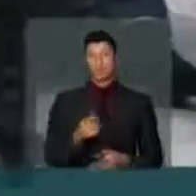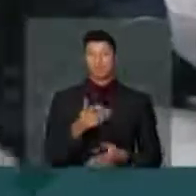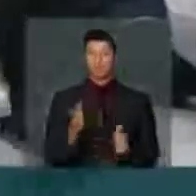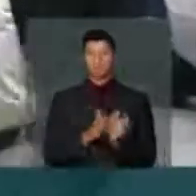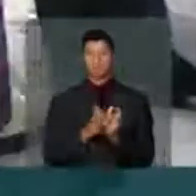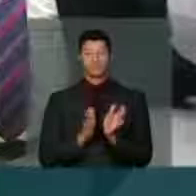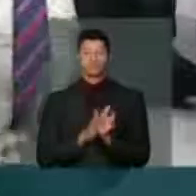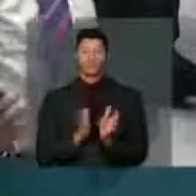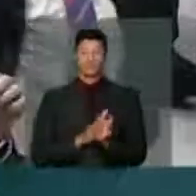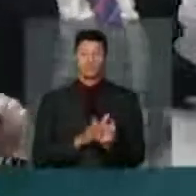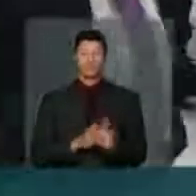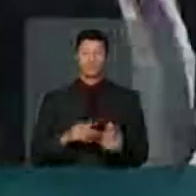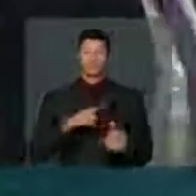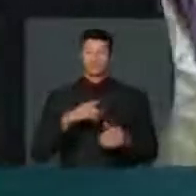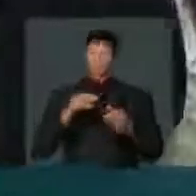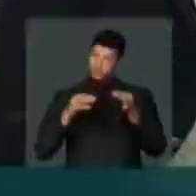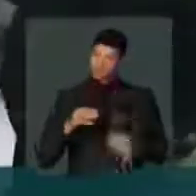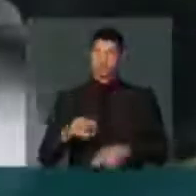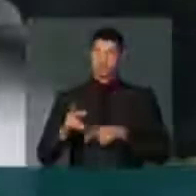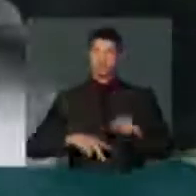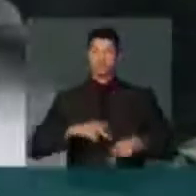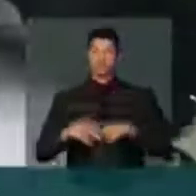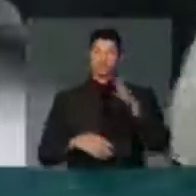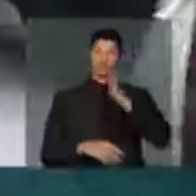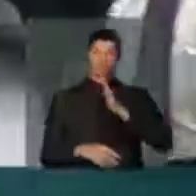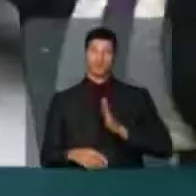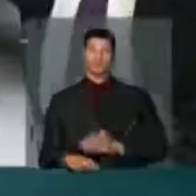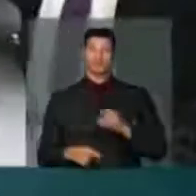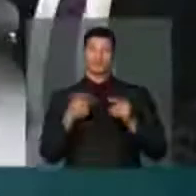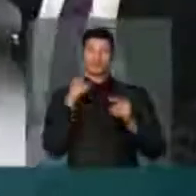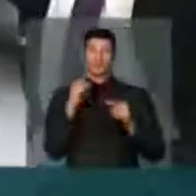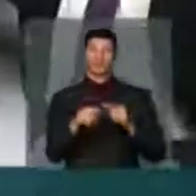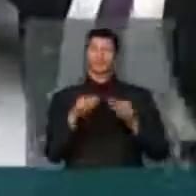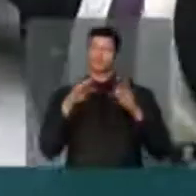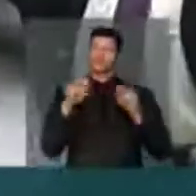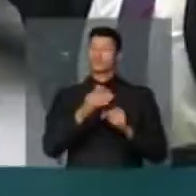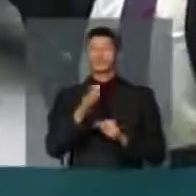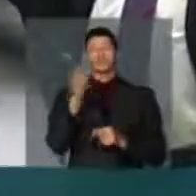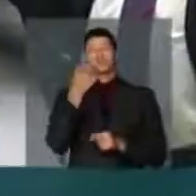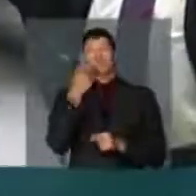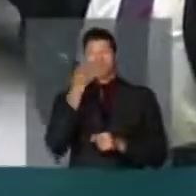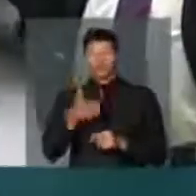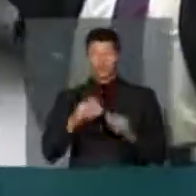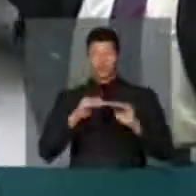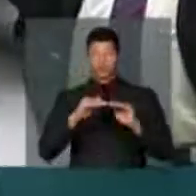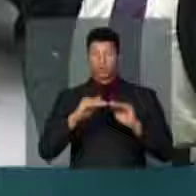está de parabéns. Tenho certeza que a população brasileira concorda com tudo que Vossa Excelência diz dessa...